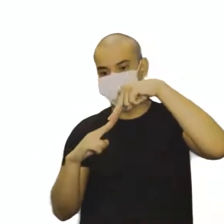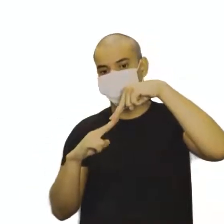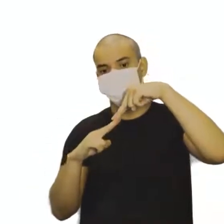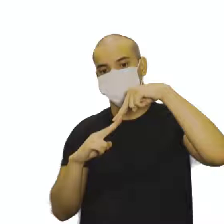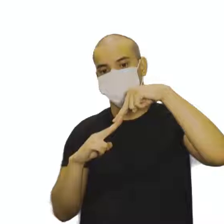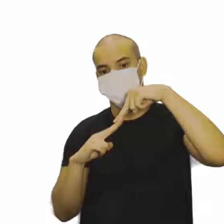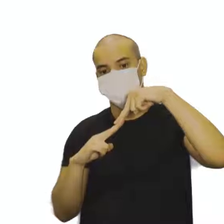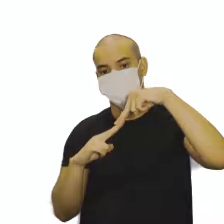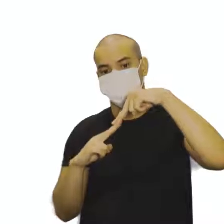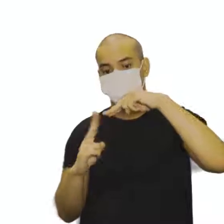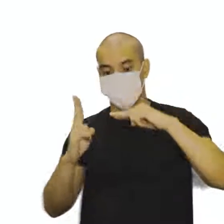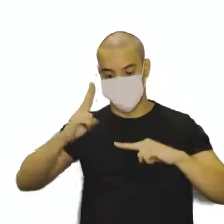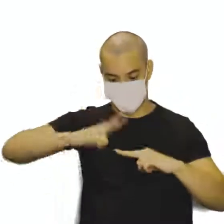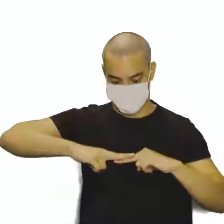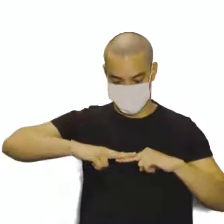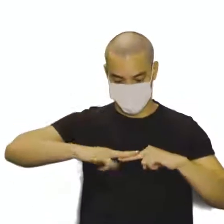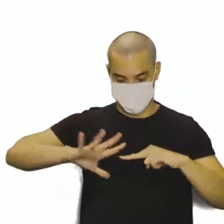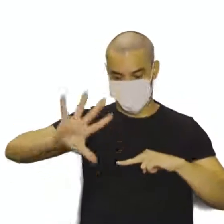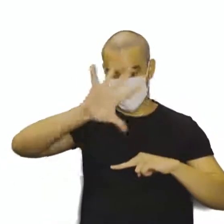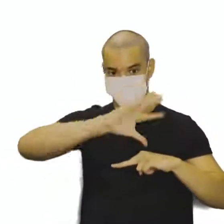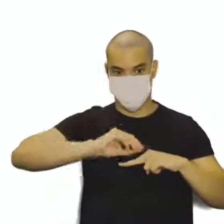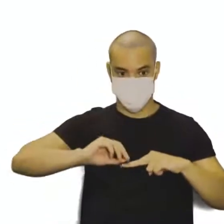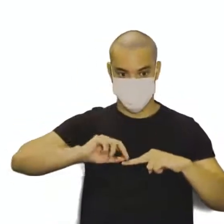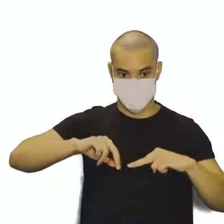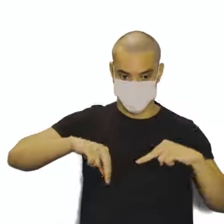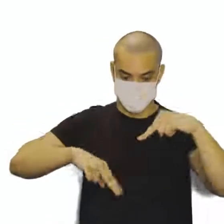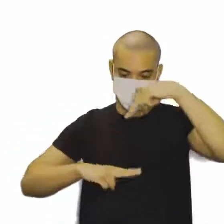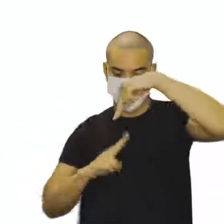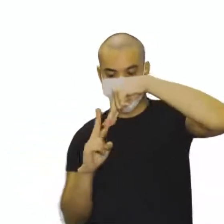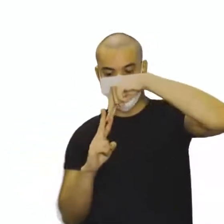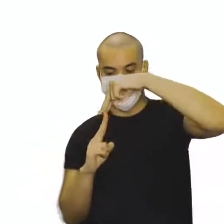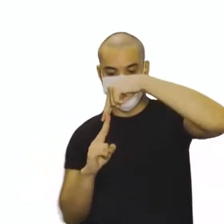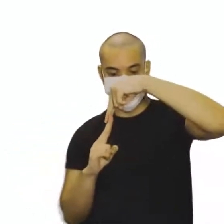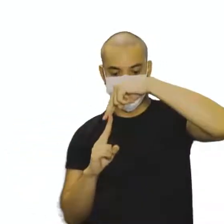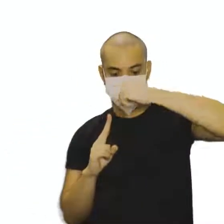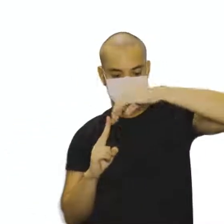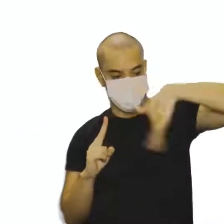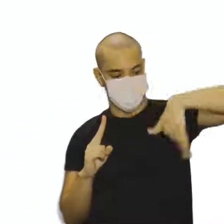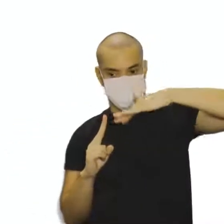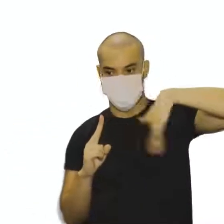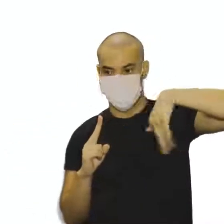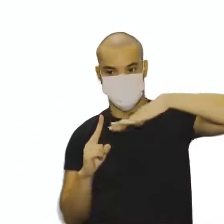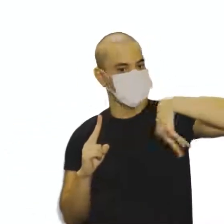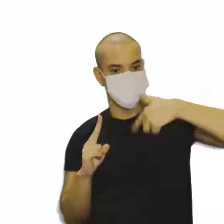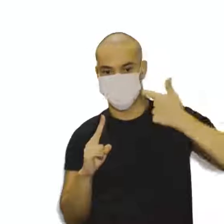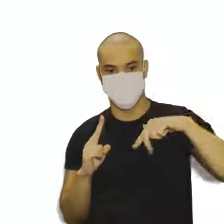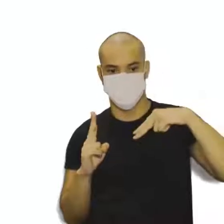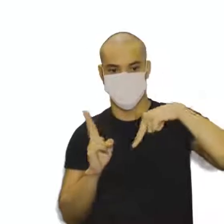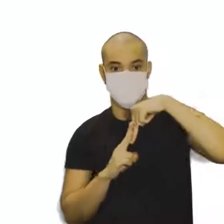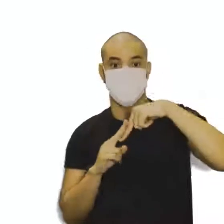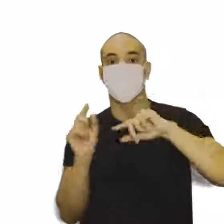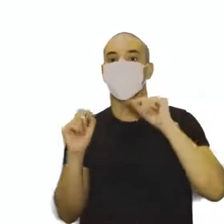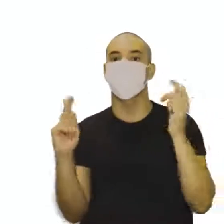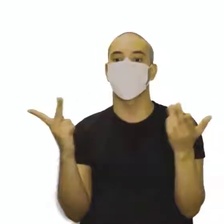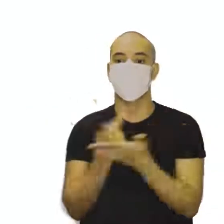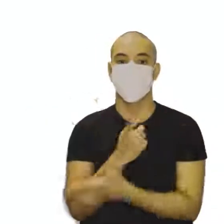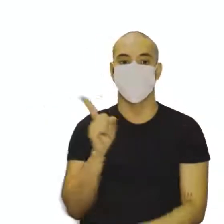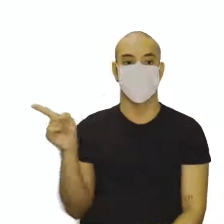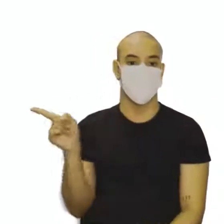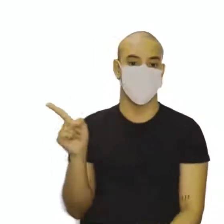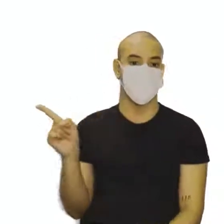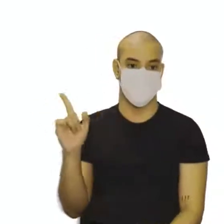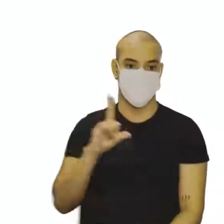tudo. Se eu coloco na chave 2, eu estou excluindo essa parte aqui, ok? Olha o que vai acontecer, eu vou